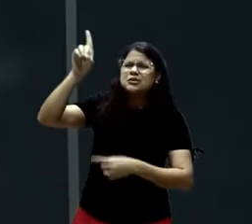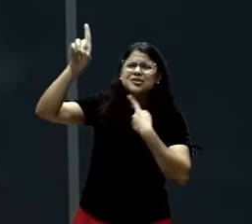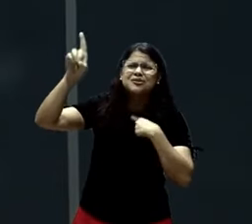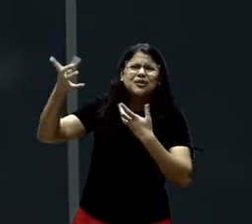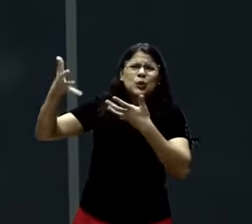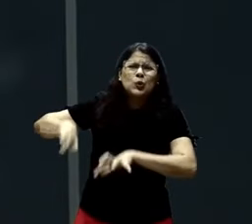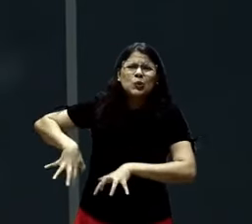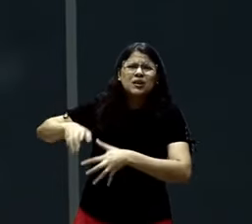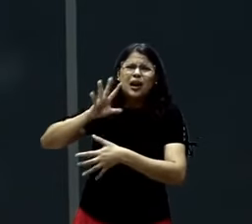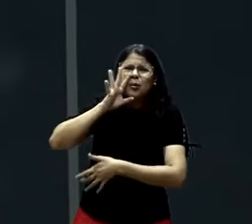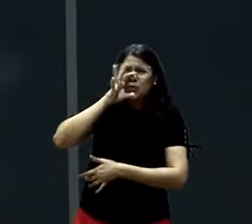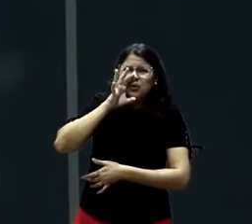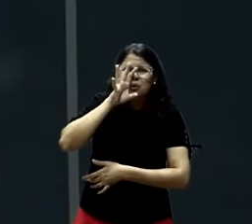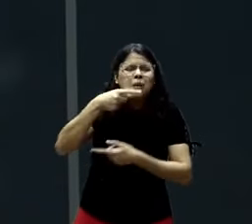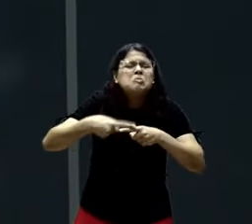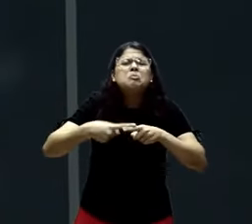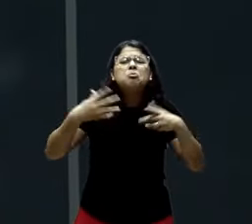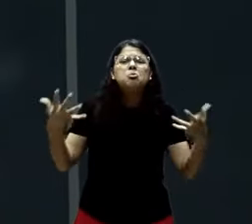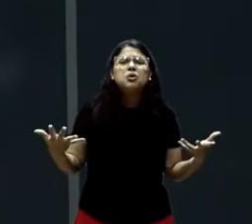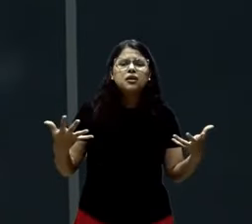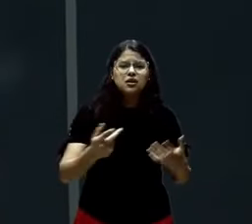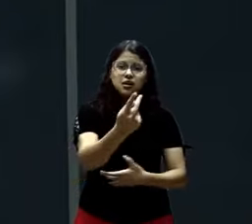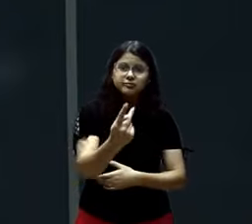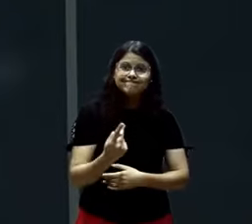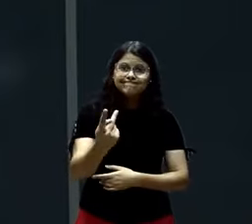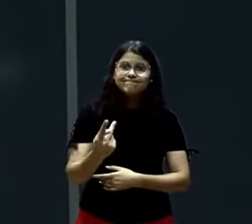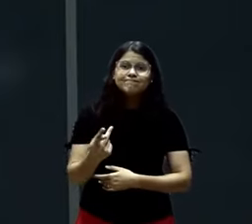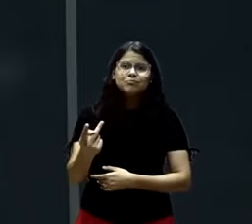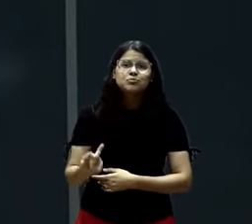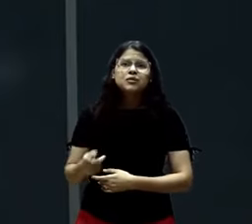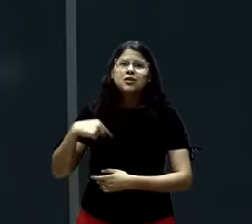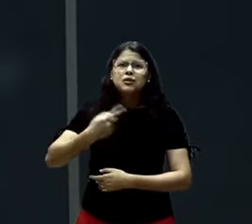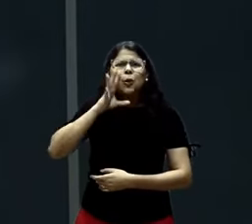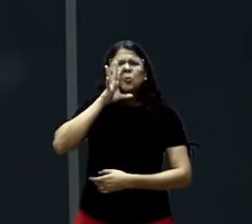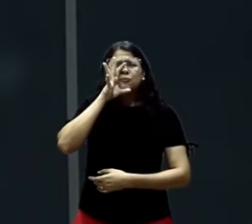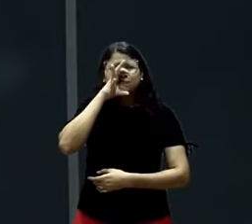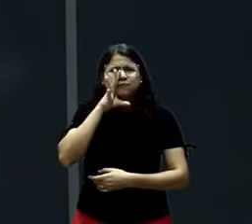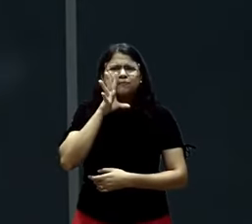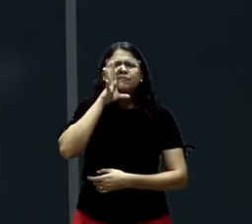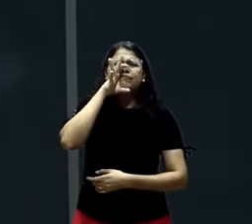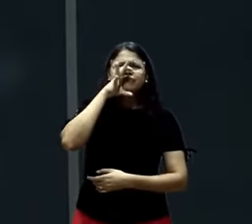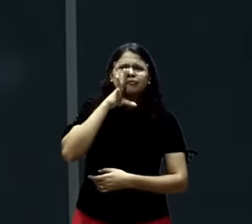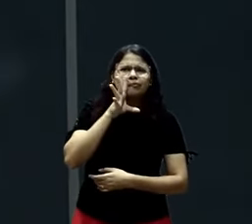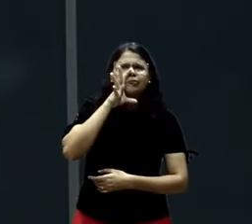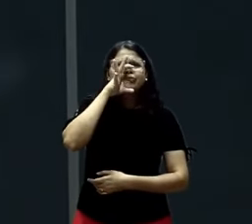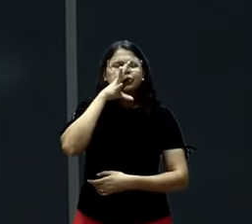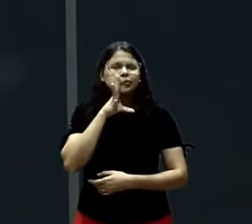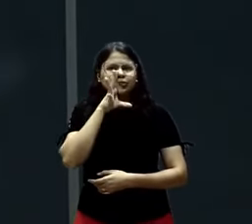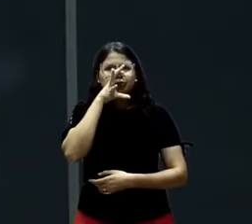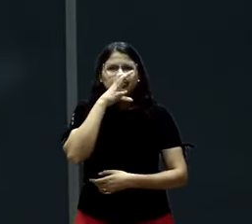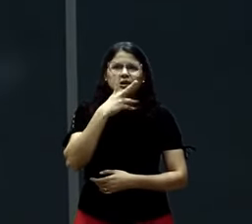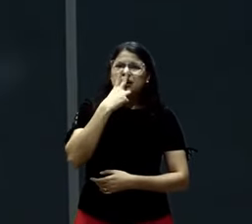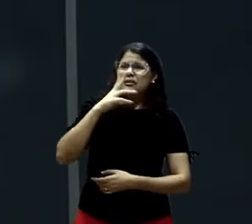Já parou para refletir nisso? Por que que eu e você, nós somos tão teimosos e resistimos à